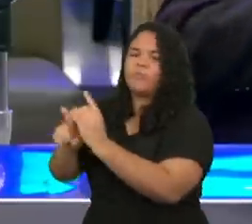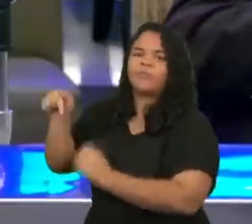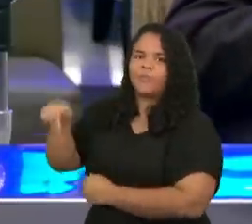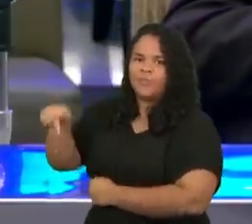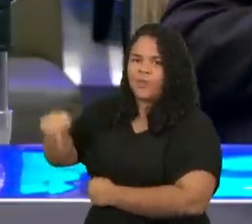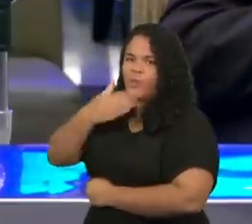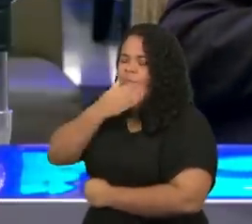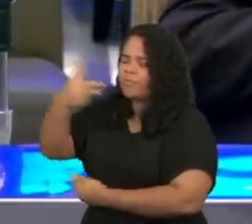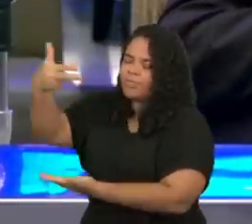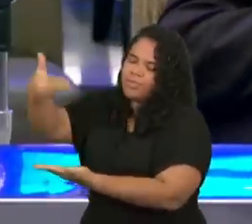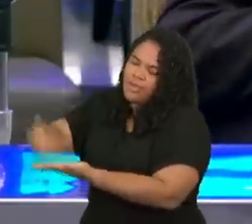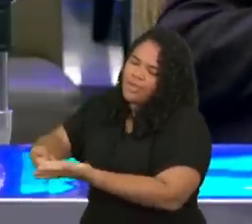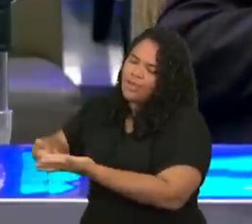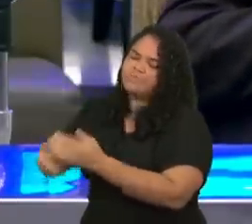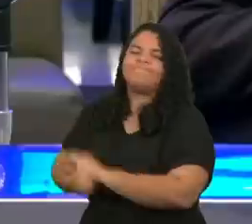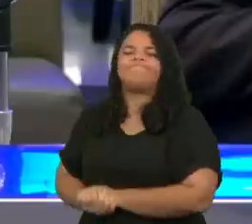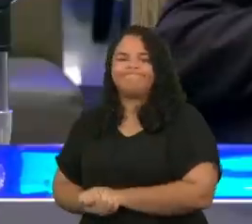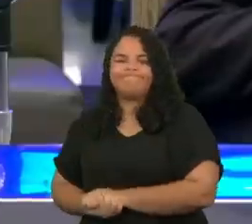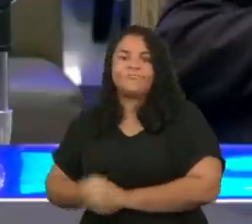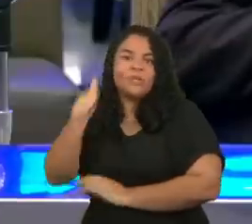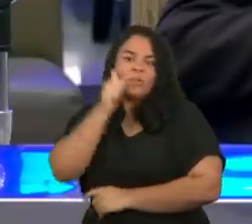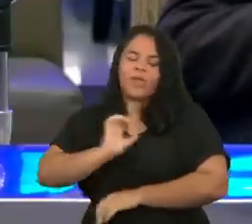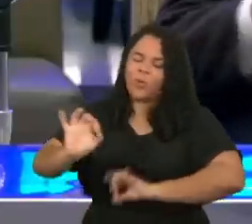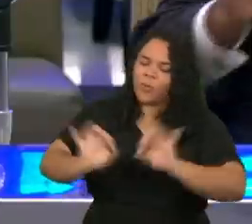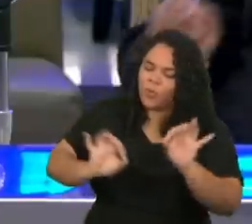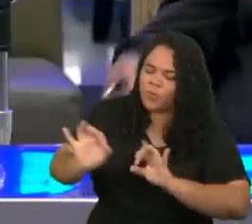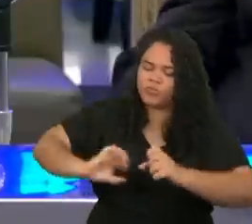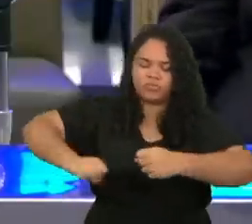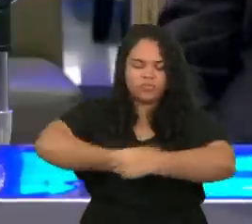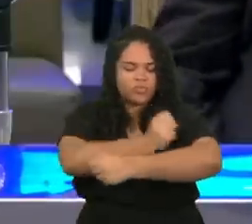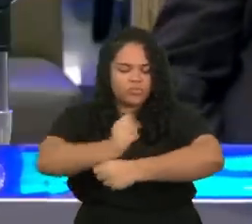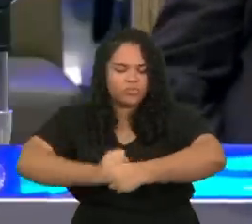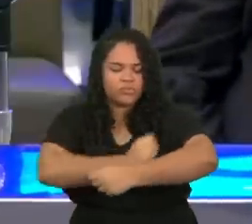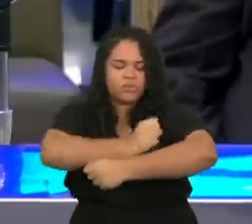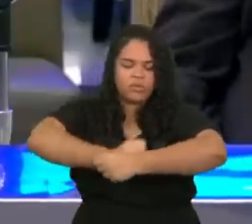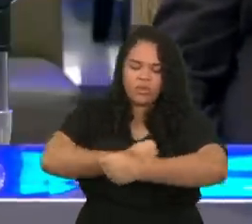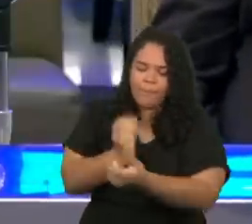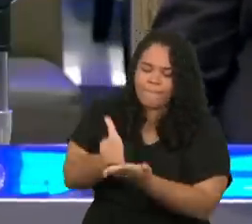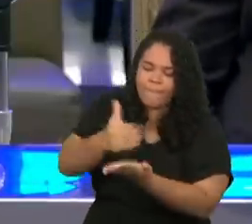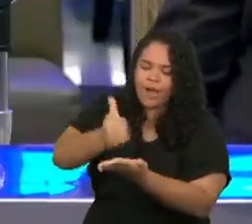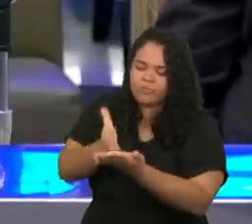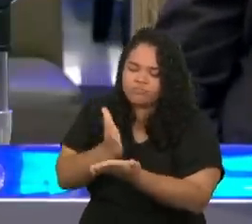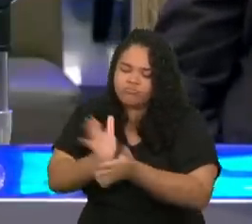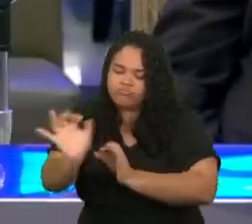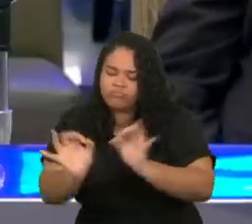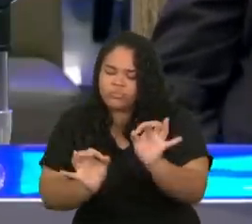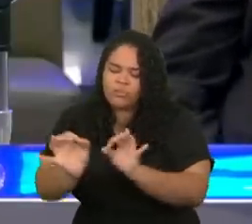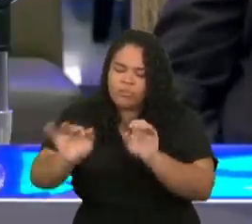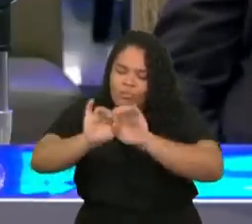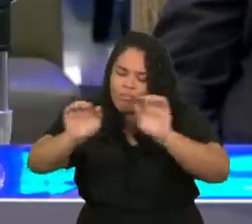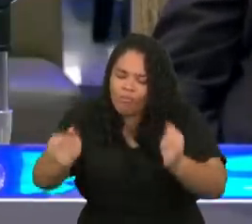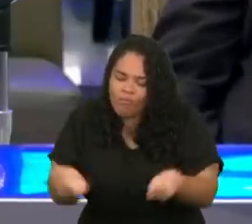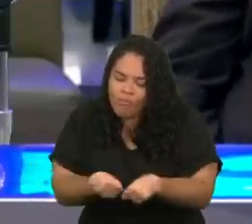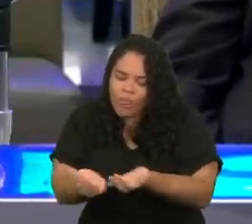tomou massa e a amassou e fez bolos diante de seus olhos e com os eu os bolos e